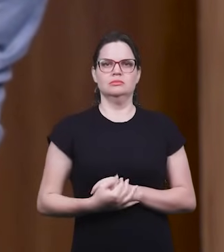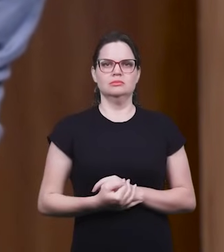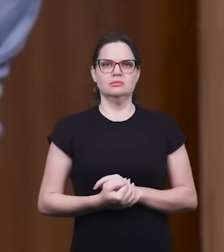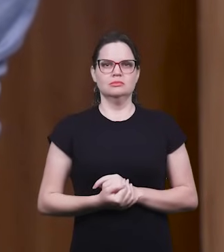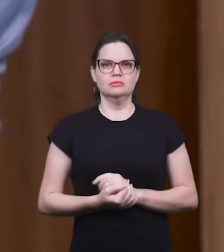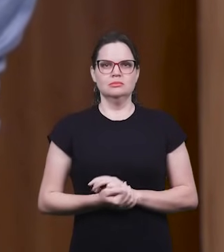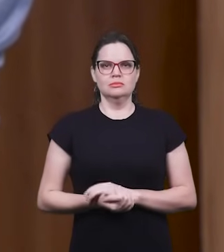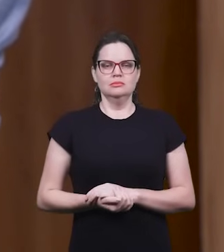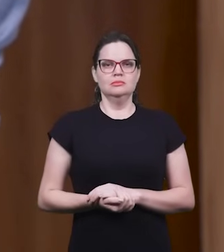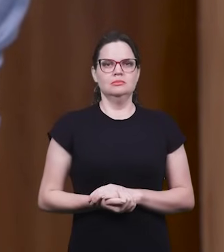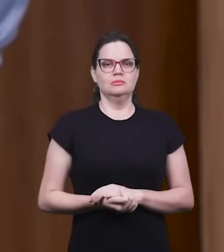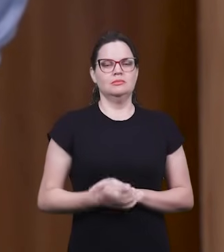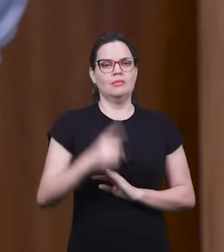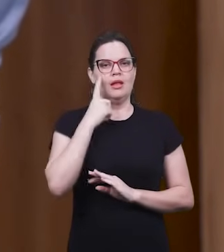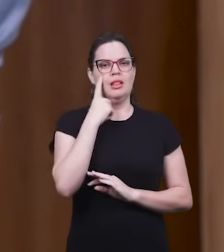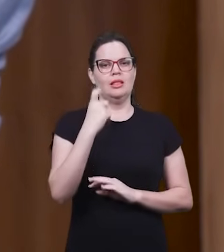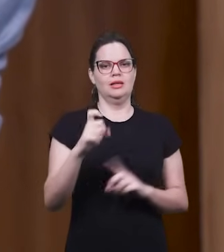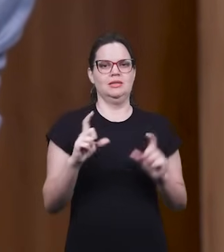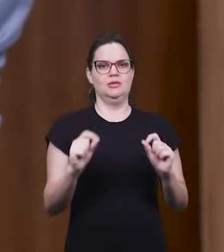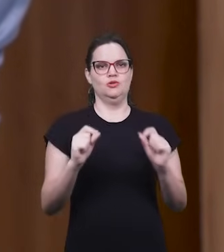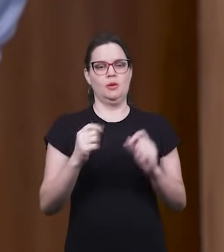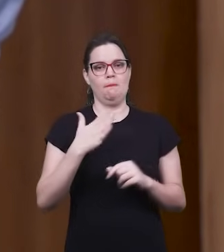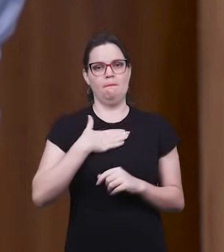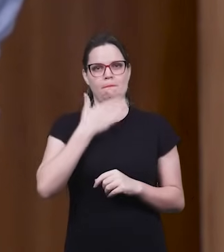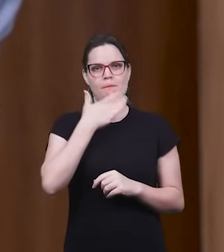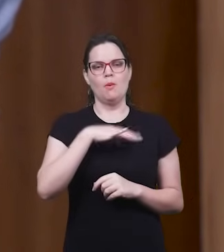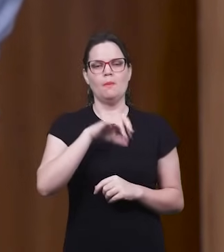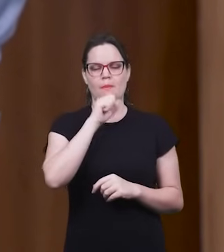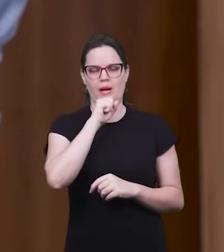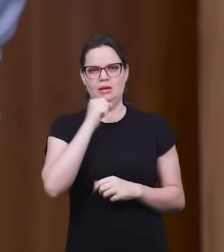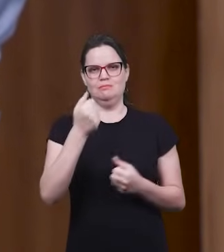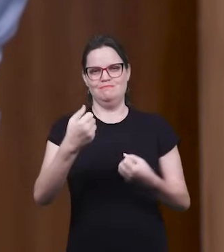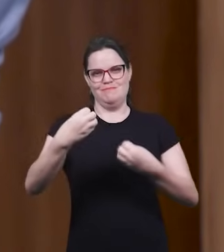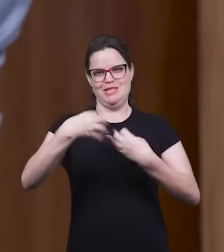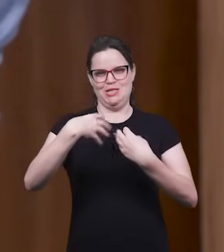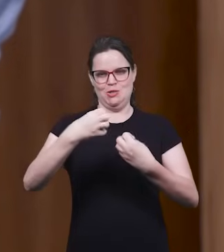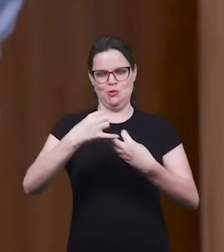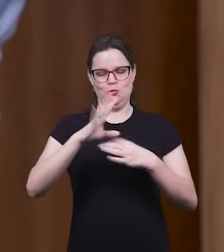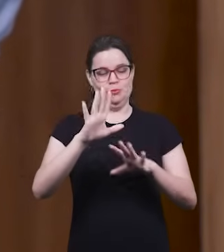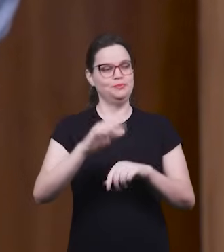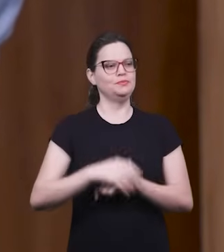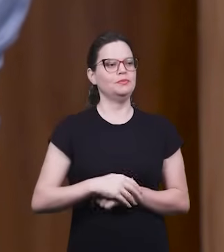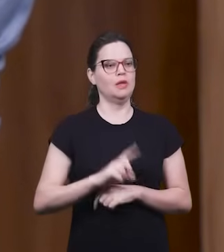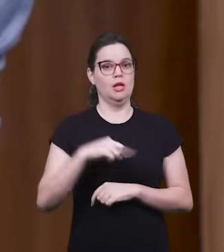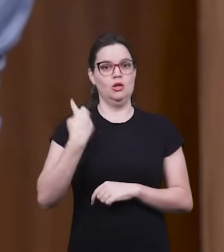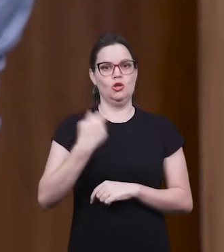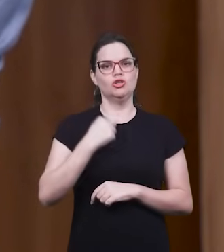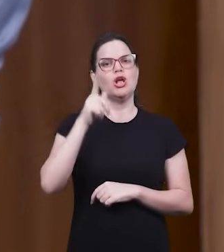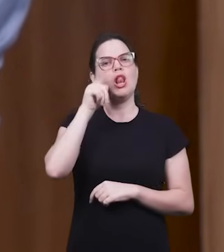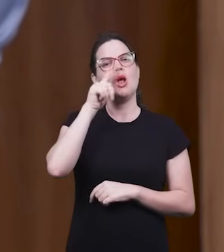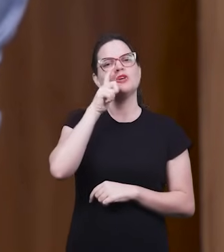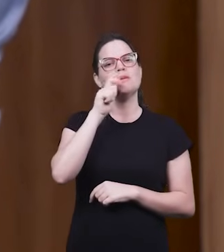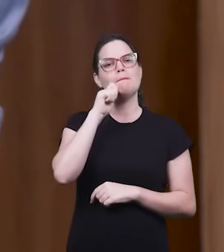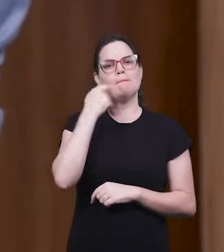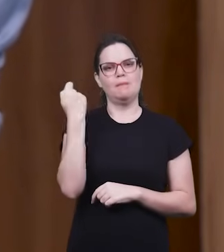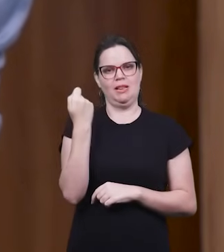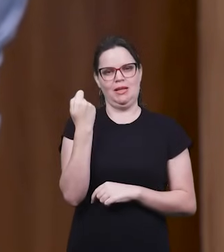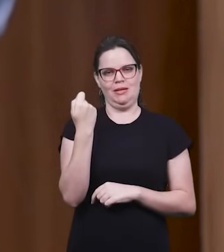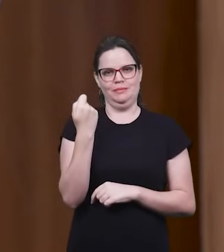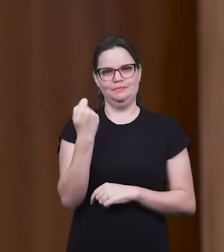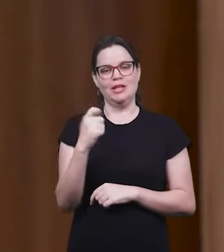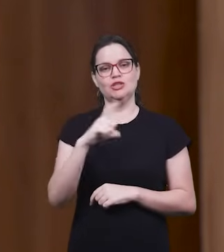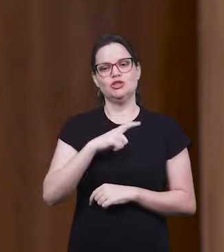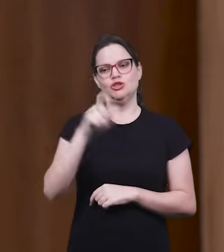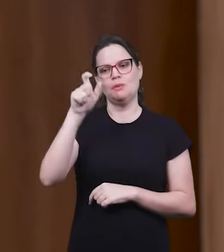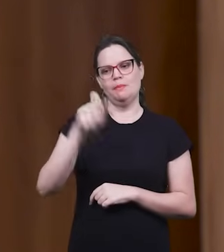que meu pai dizia uma coisa. Nós tínhamos padaria e tinha um pessoal que vendia lenha. E